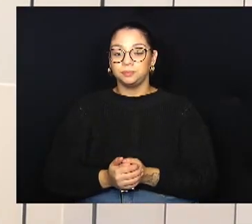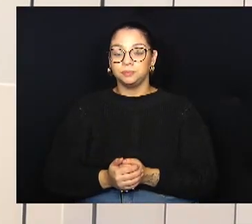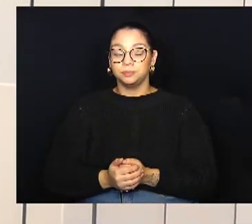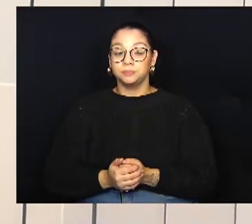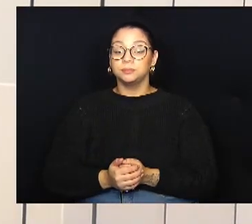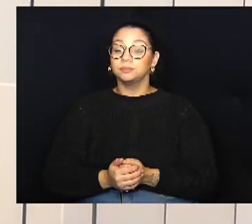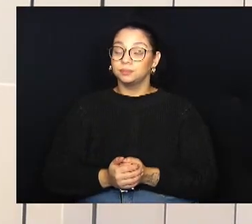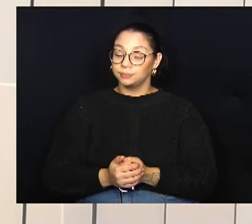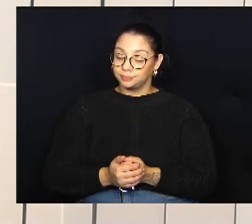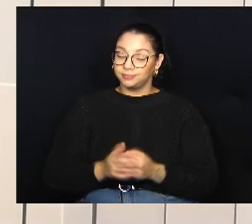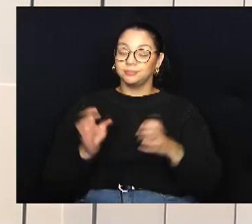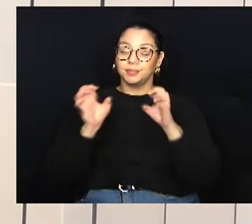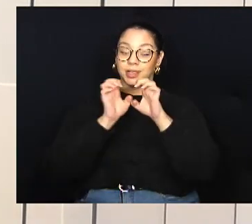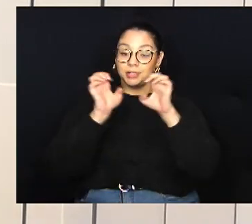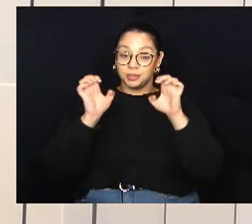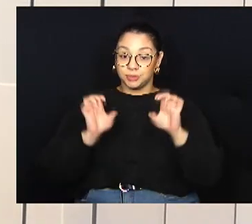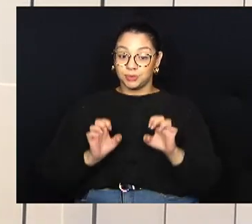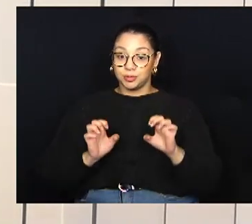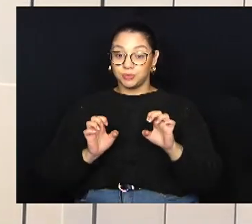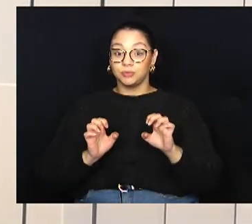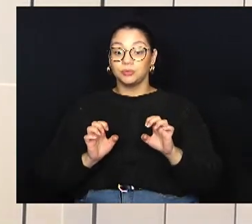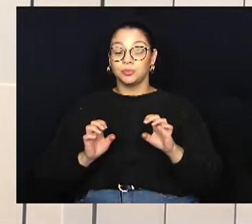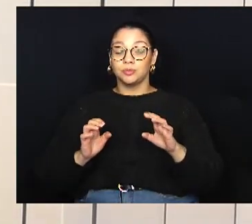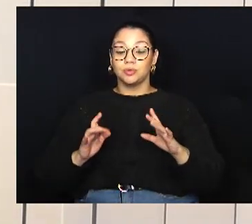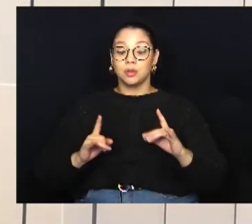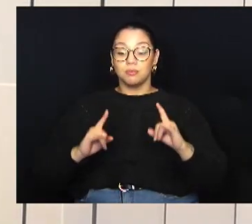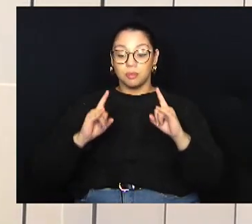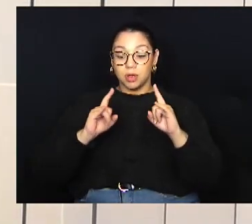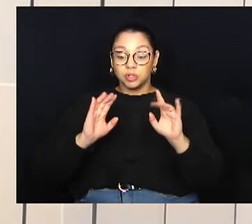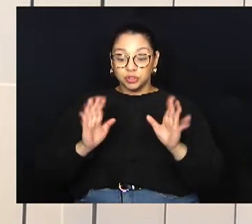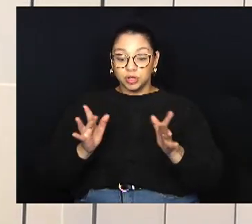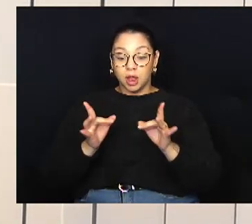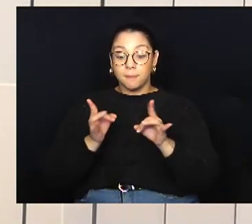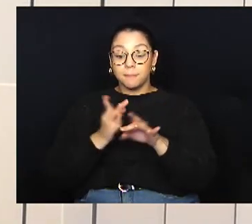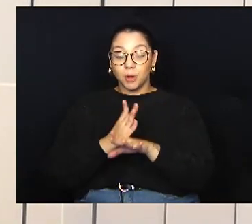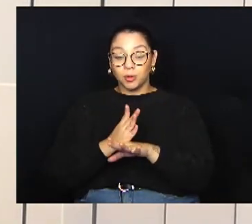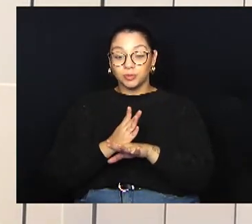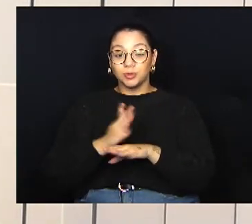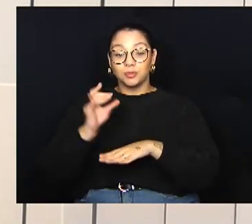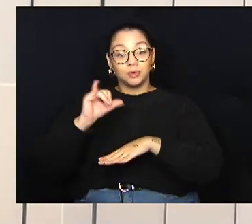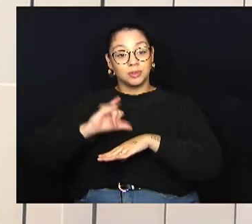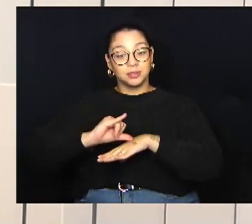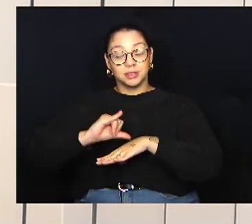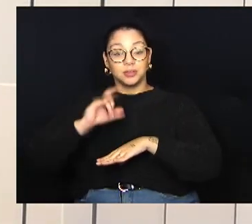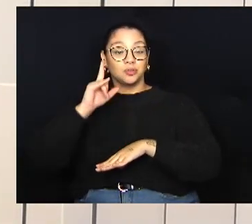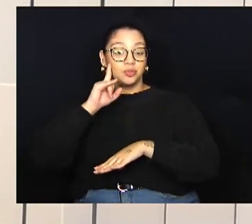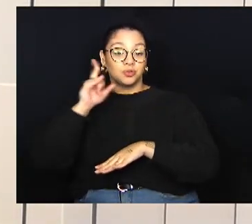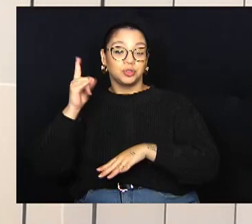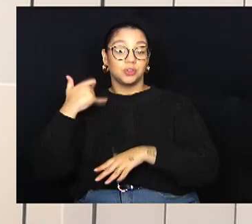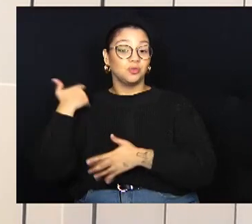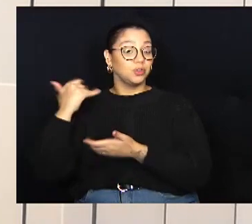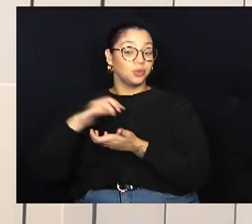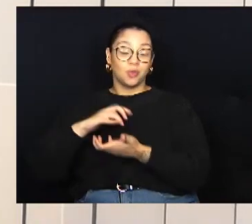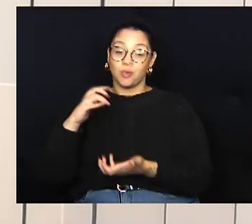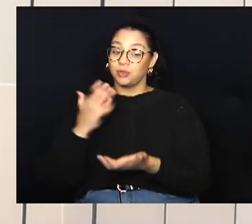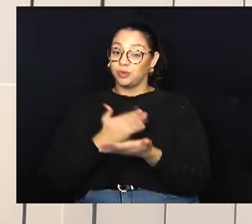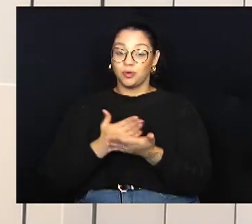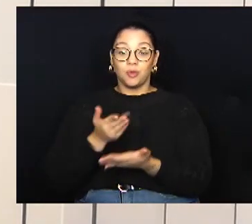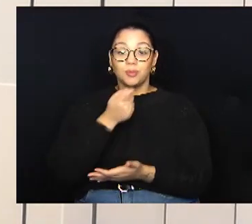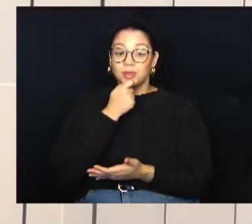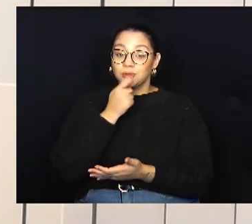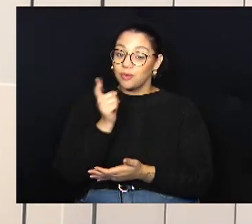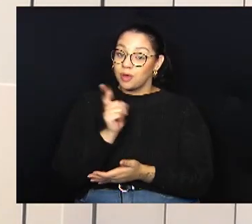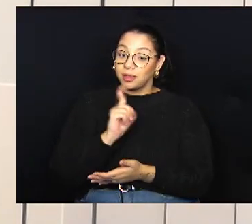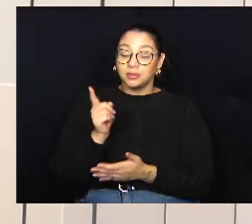Com a estrutura predial pronta, o Centro Dia do Idoso ainda não começou as atividades. Por isso, o vereador